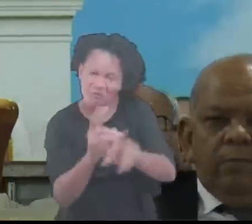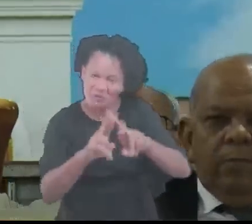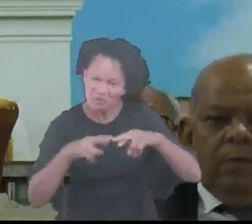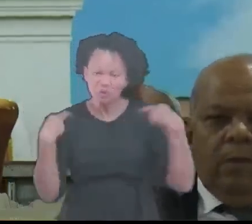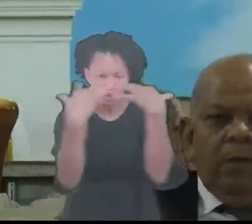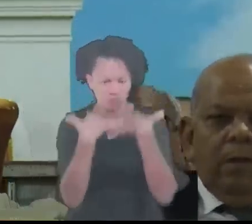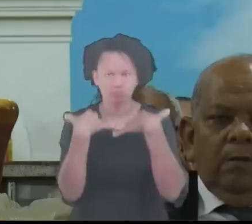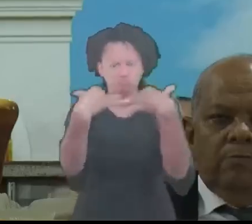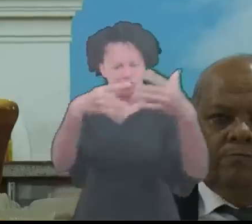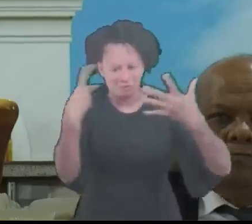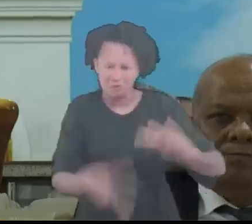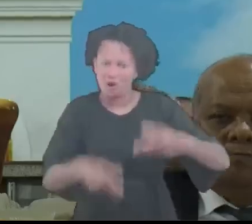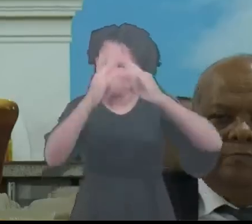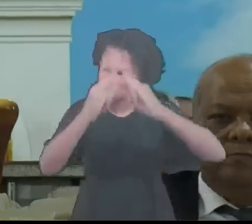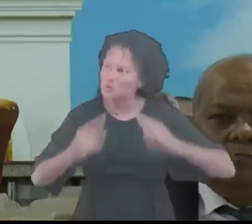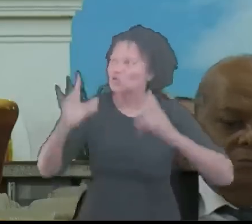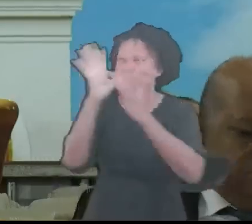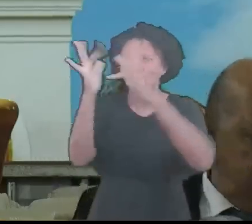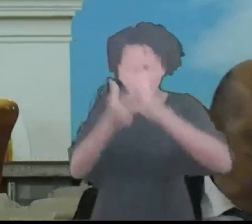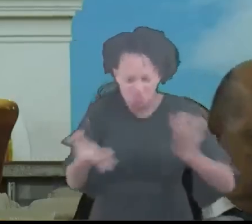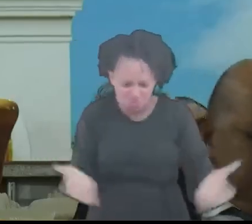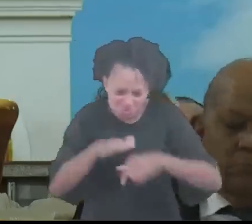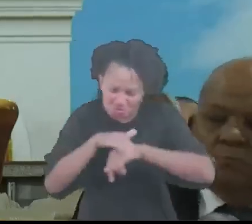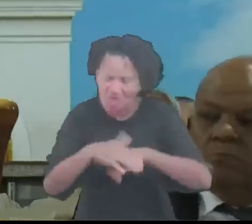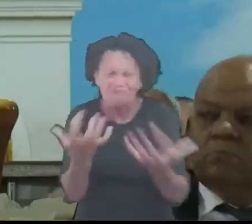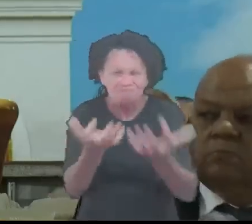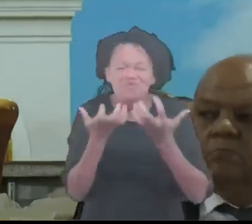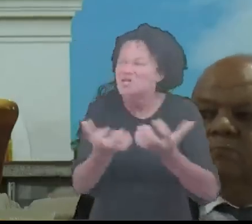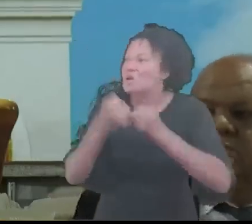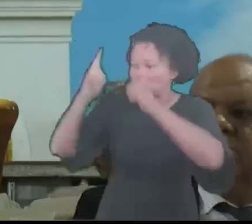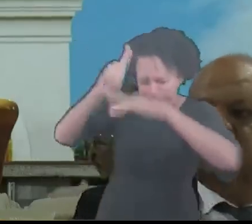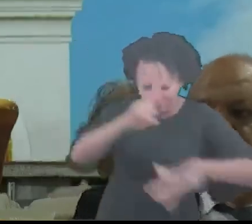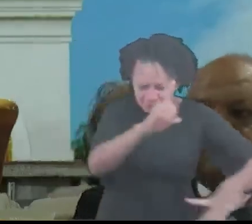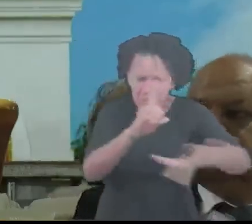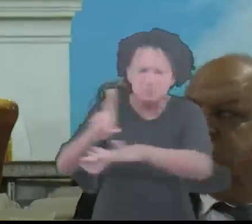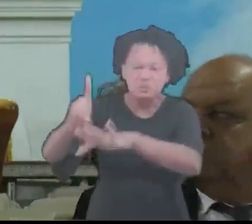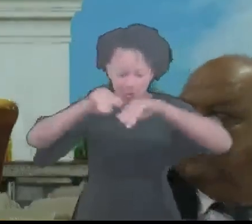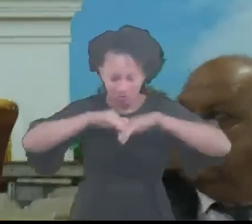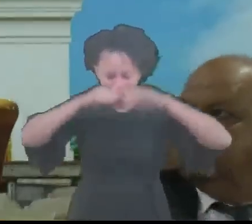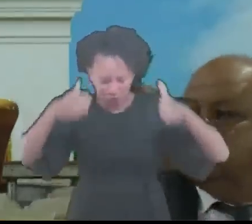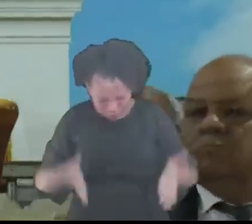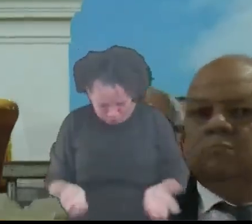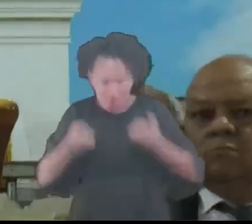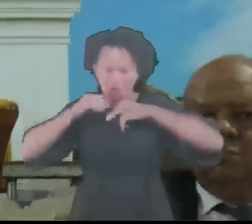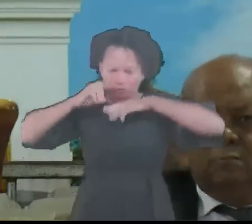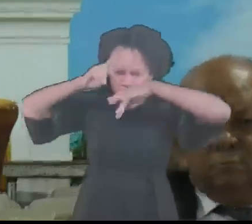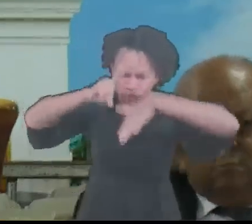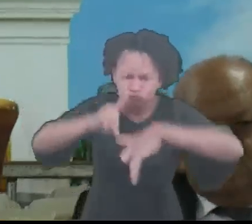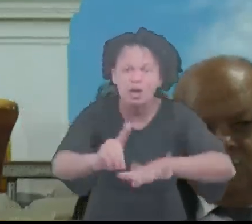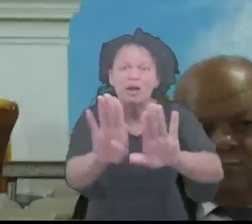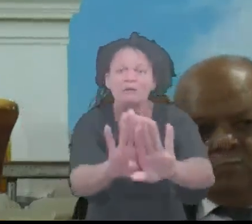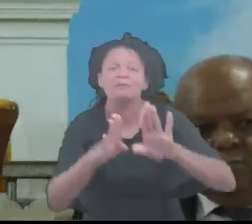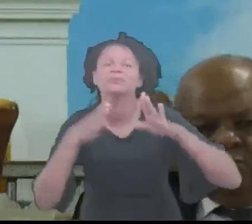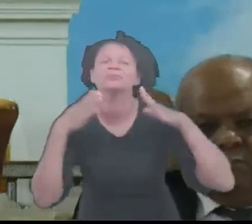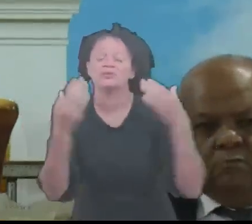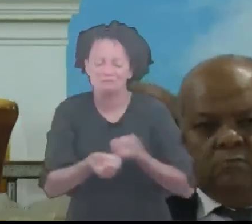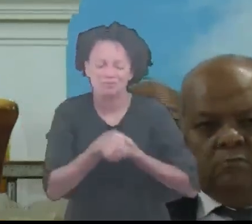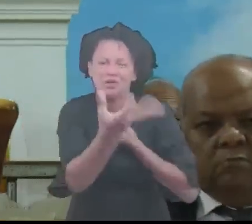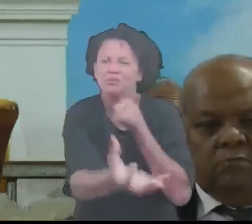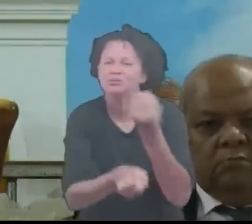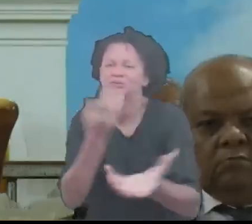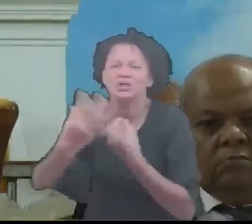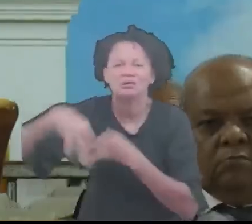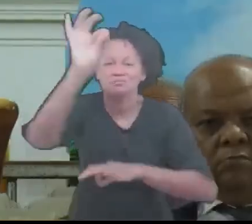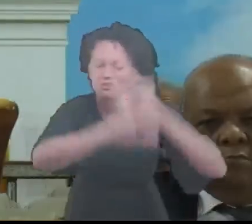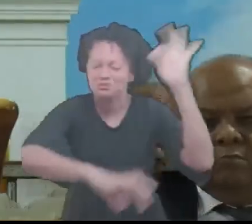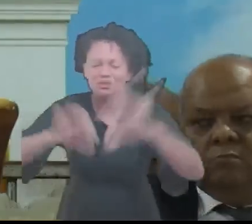nesta tenda, Jesus nessa noite, ele quer passear do altar até a porta, distribuindo